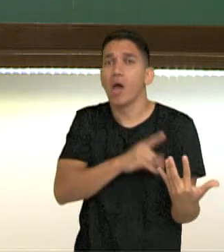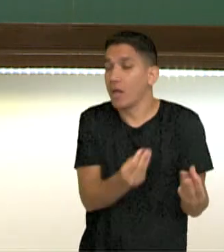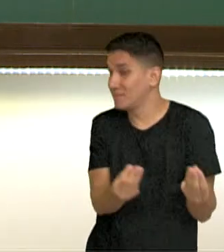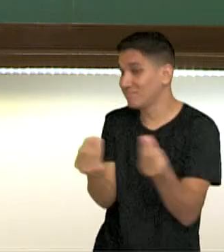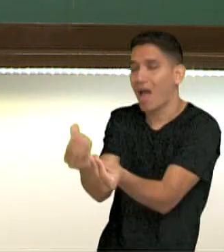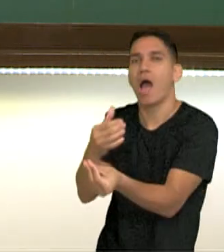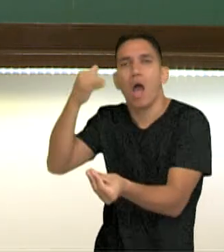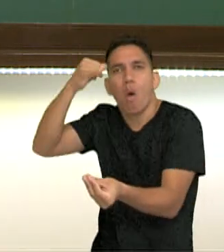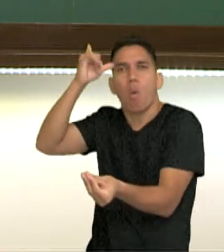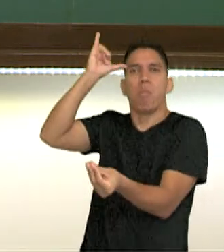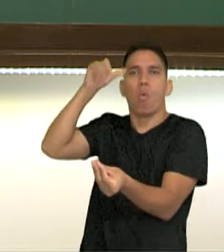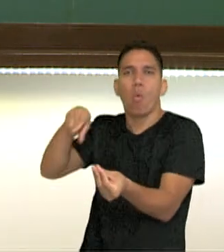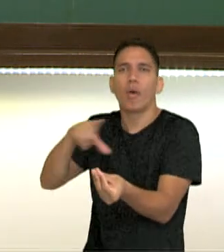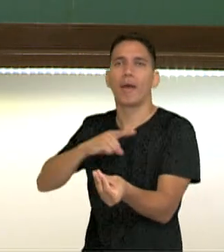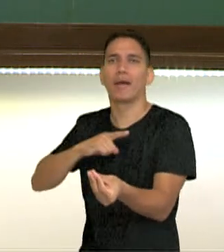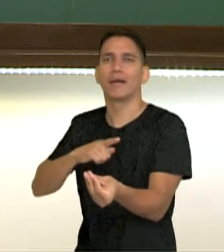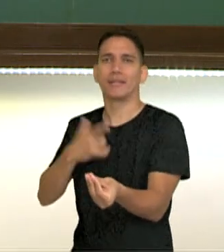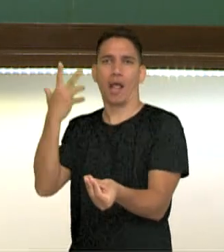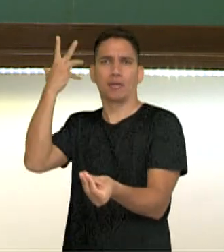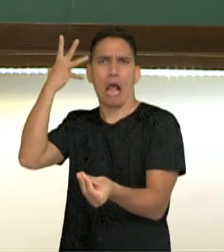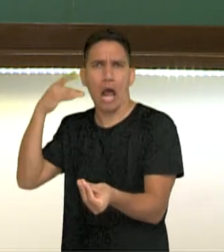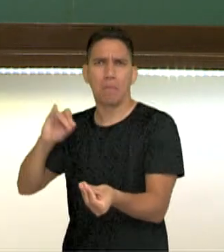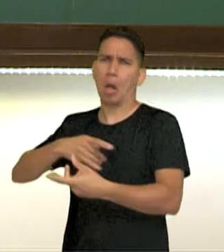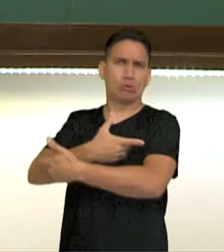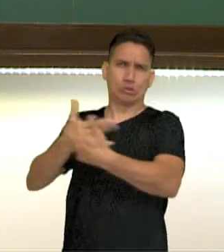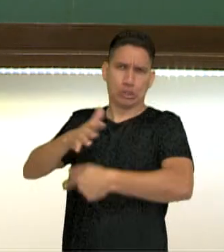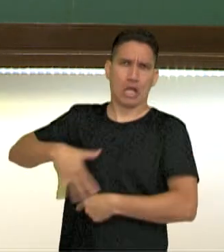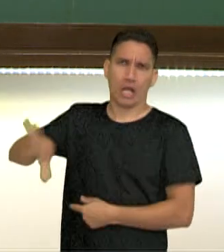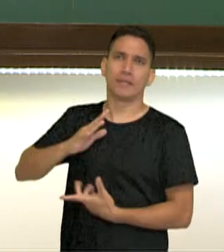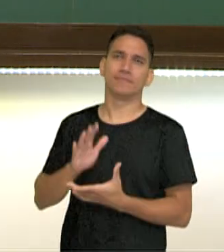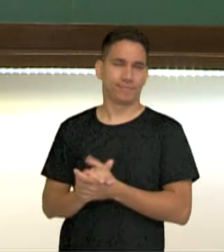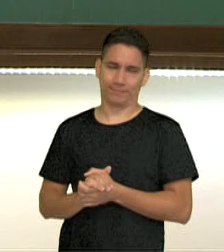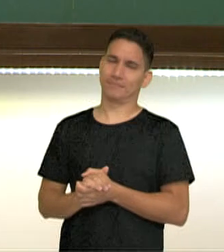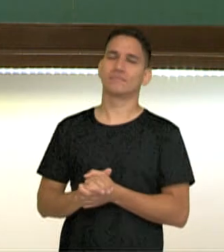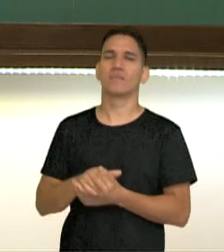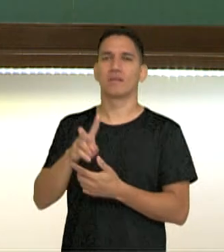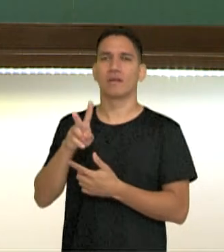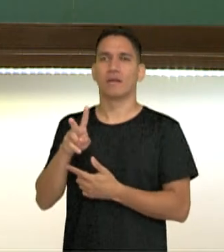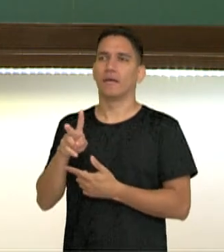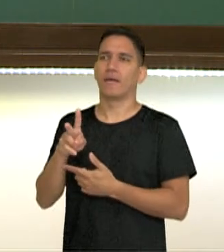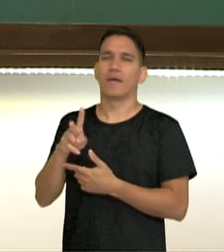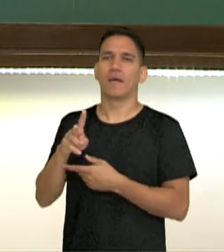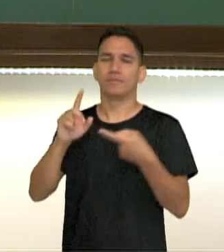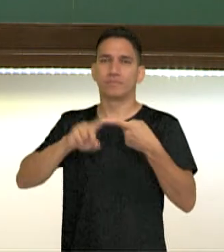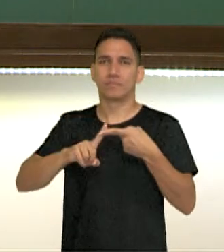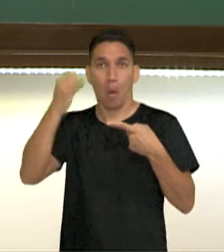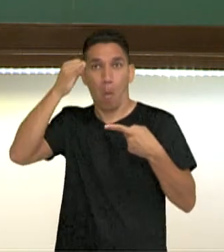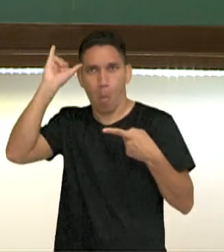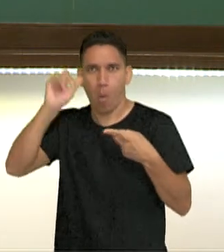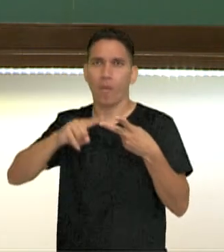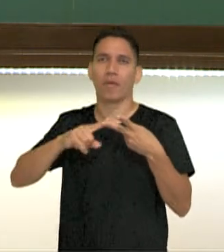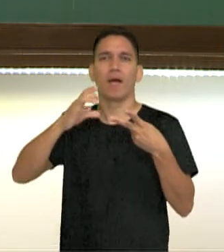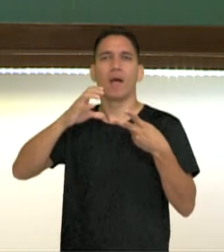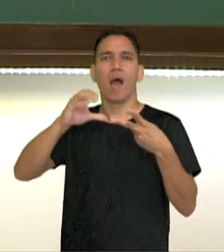um boi, gado, em geral, vaca, de novo, cabra, agora eu acertei,